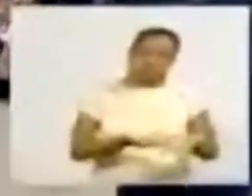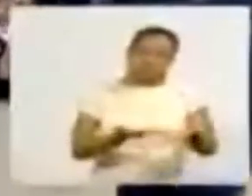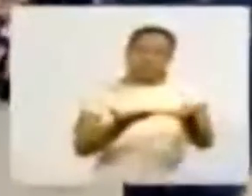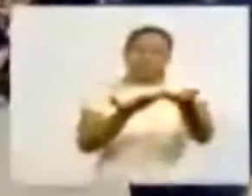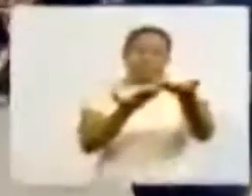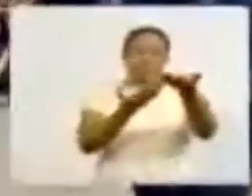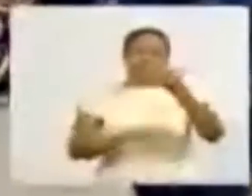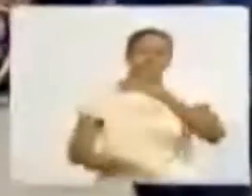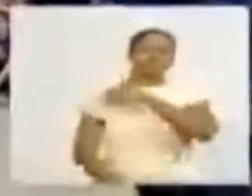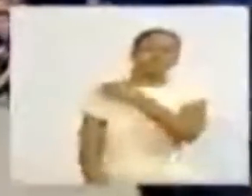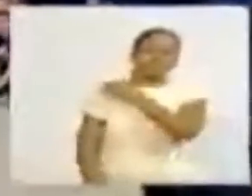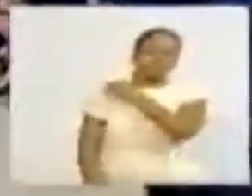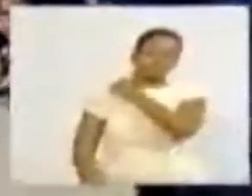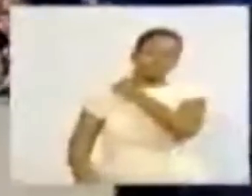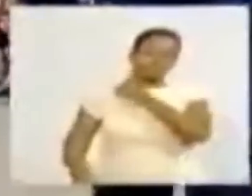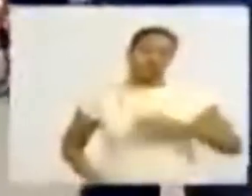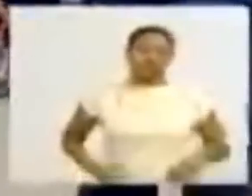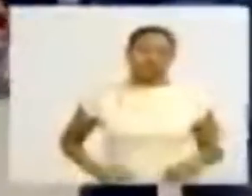Porque eu te amo.